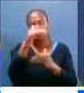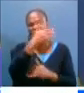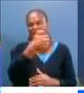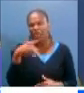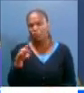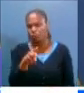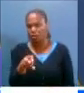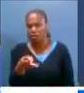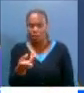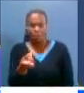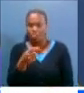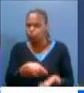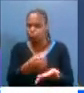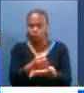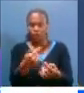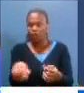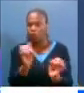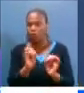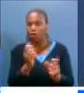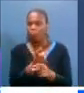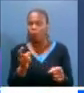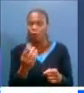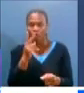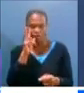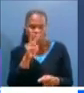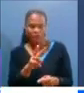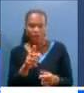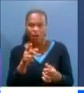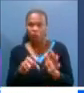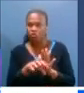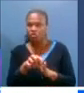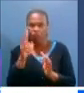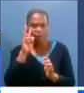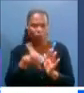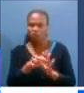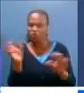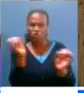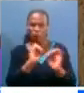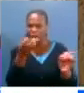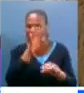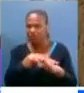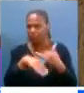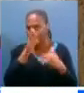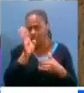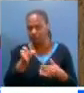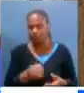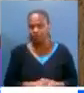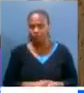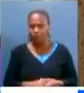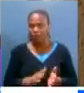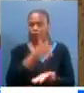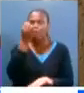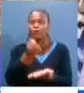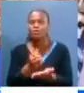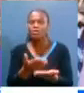não receber o patrocínio, porque ao verificar as condições no terreno, verificamos que não tinham condições de implementar. A obtenção de